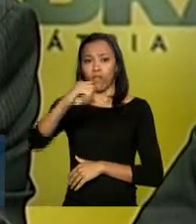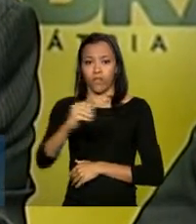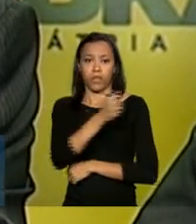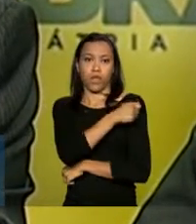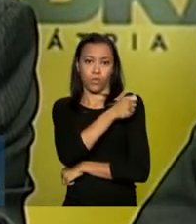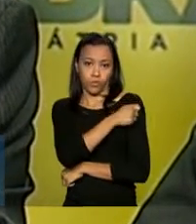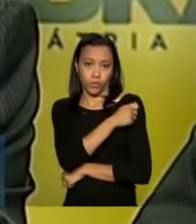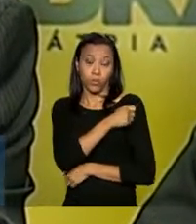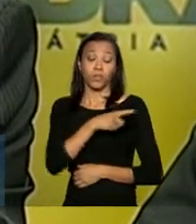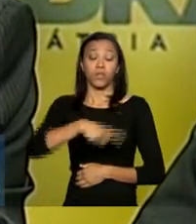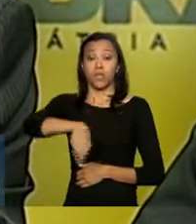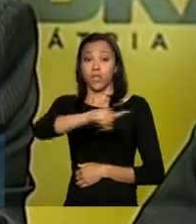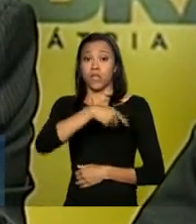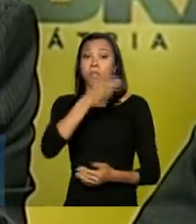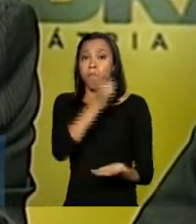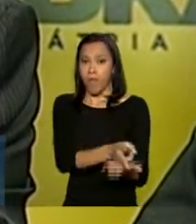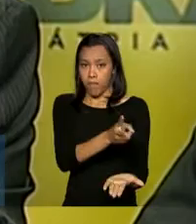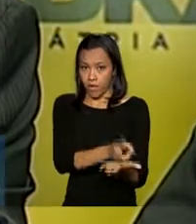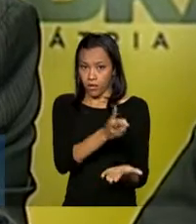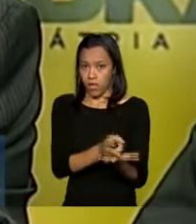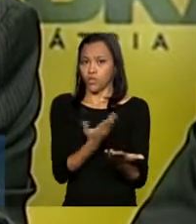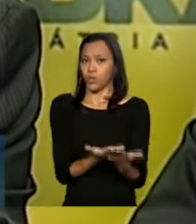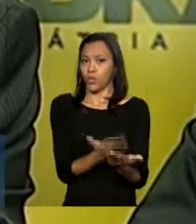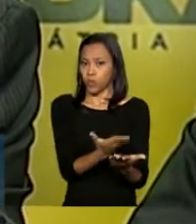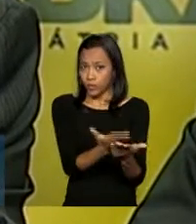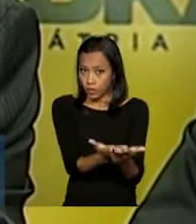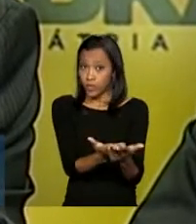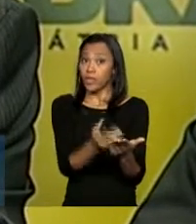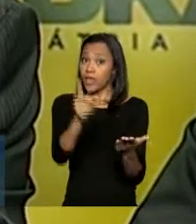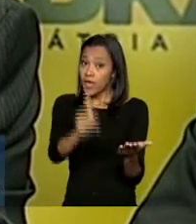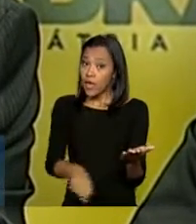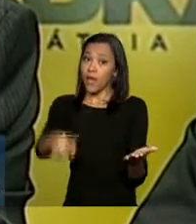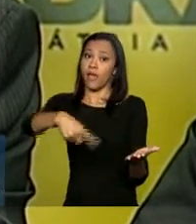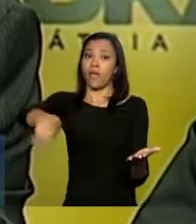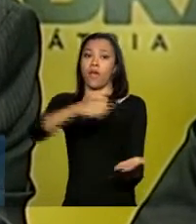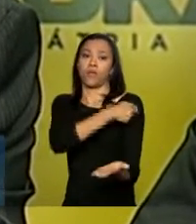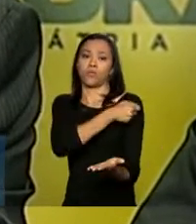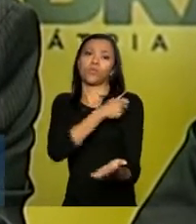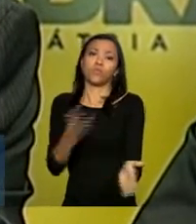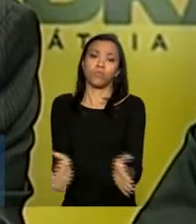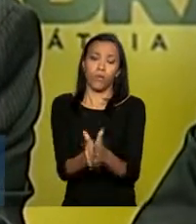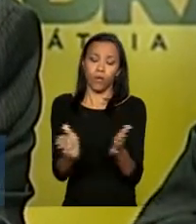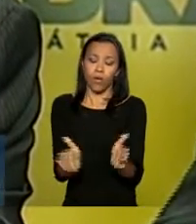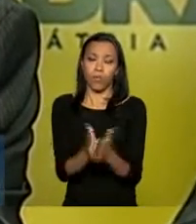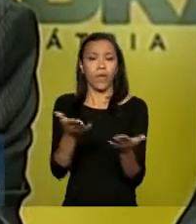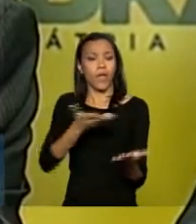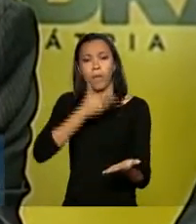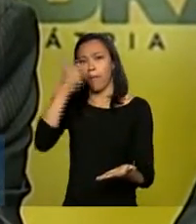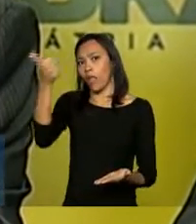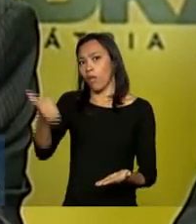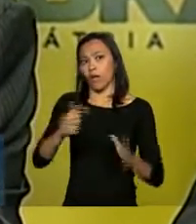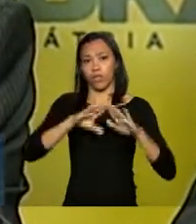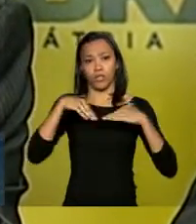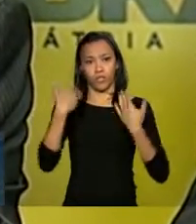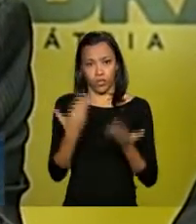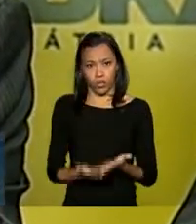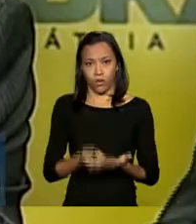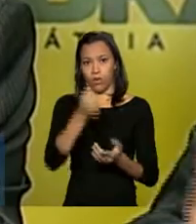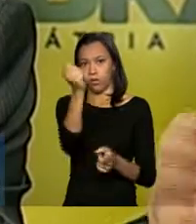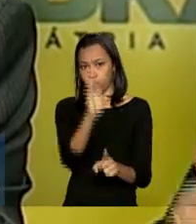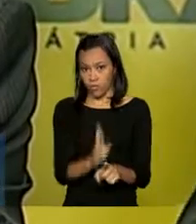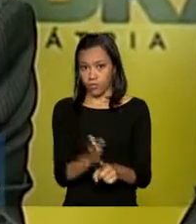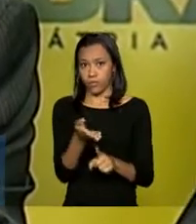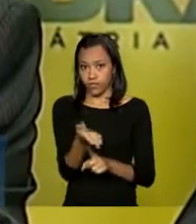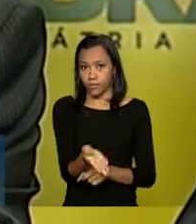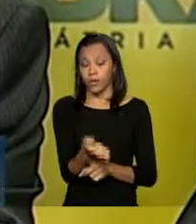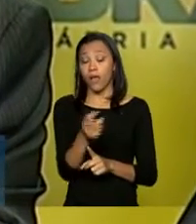escola e lidando com gente pobre. Nesse sentido, é a melhor escola privada do Brasil. E vocês